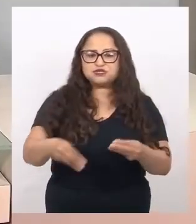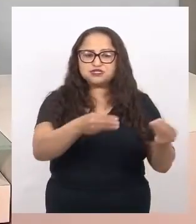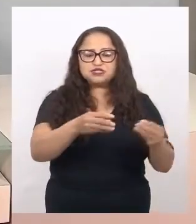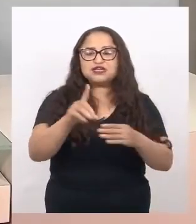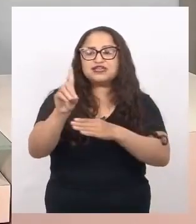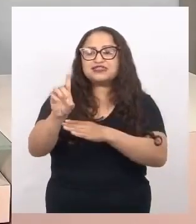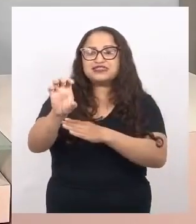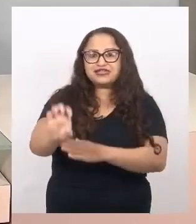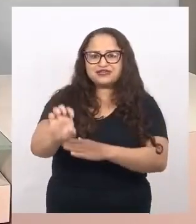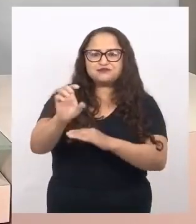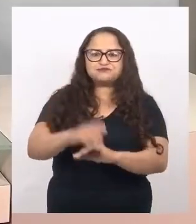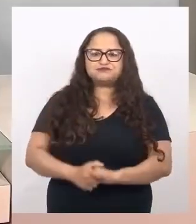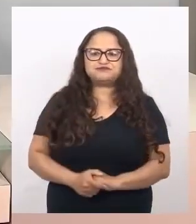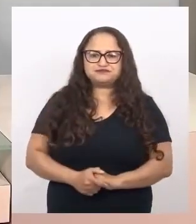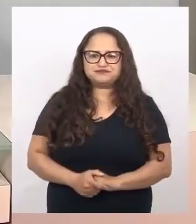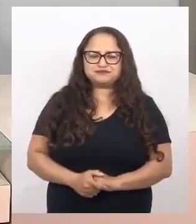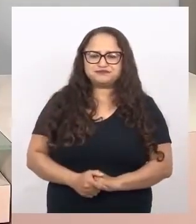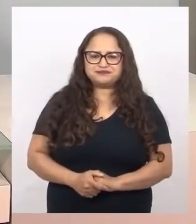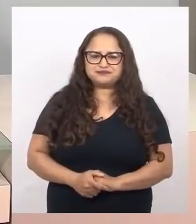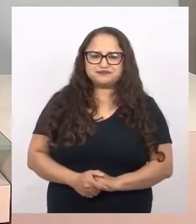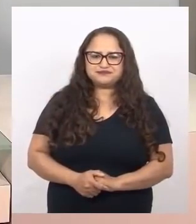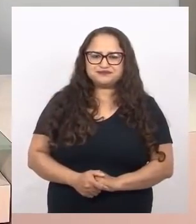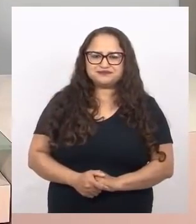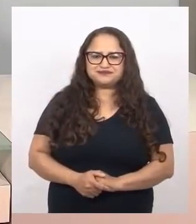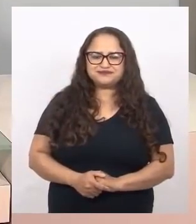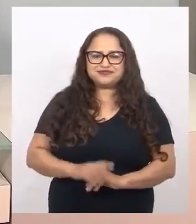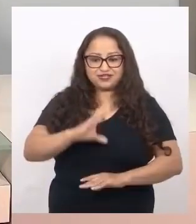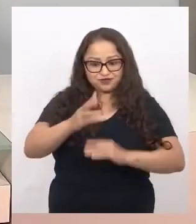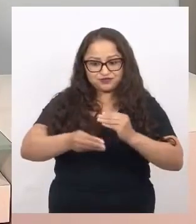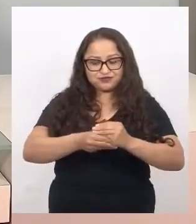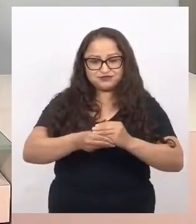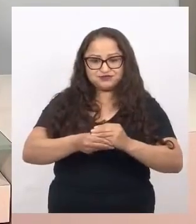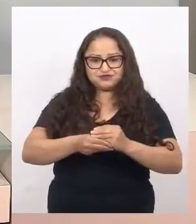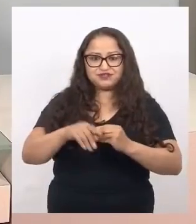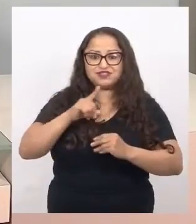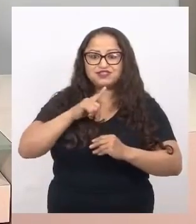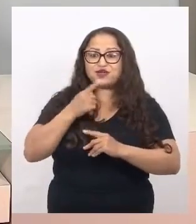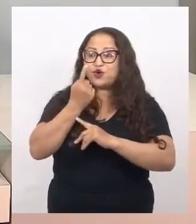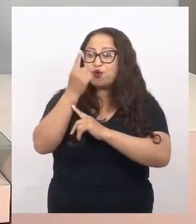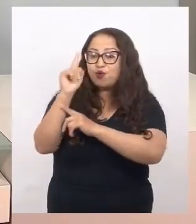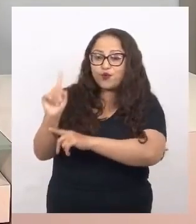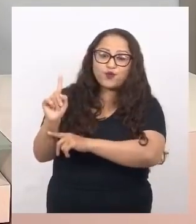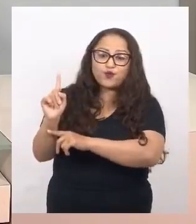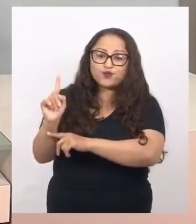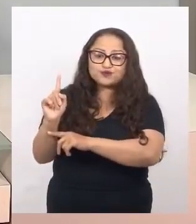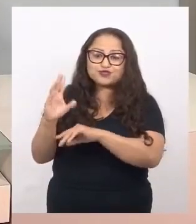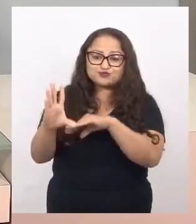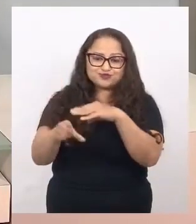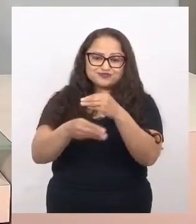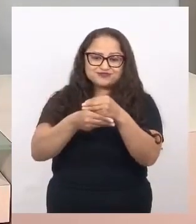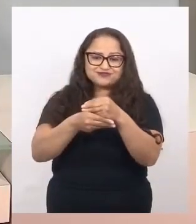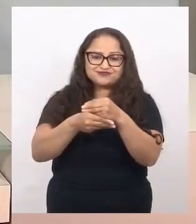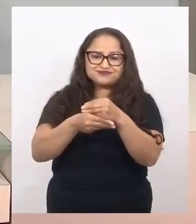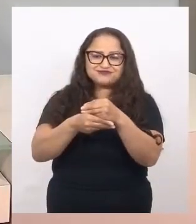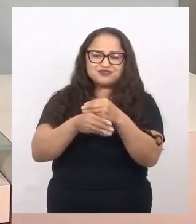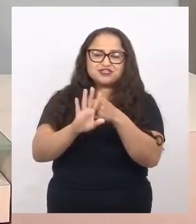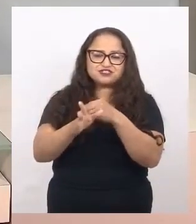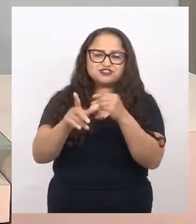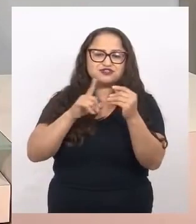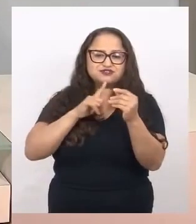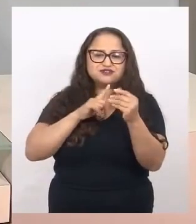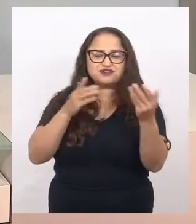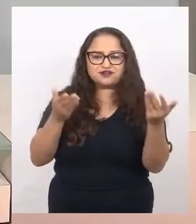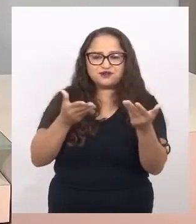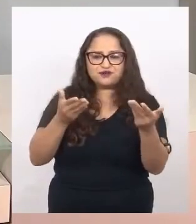ADE. Thaís, alguma consideração? Temos uma última consideração que foi passado para a gente aqui, que